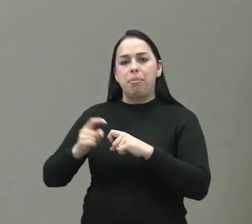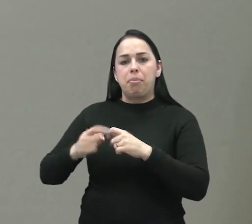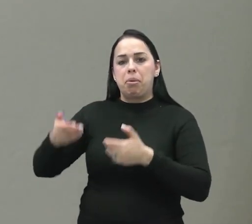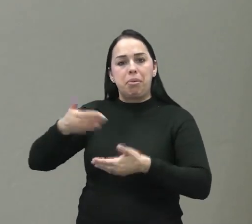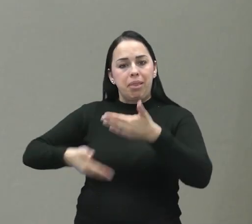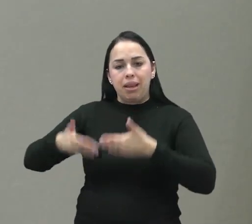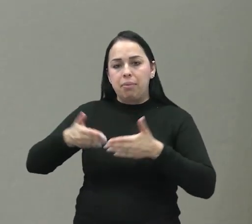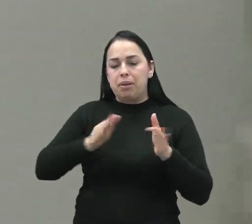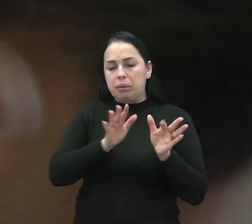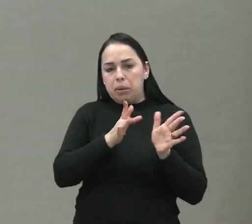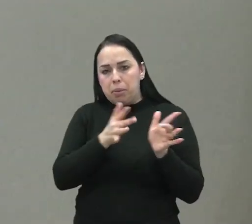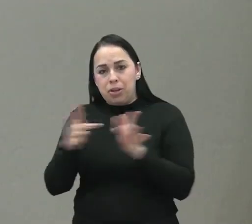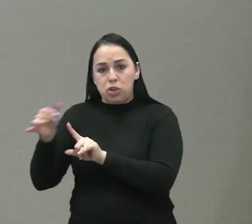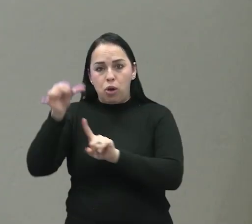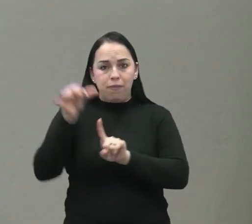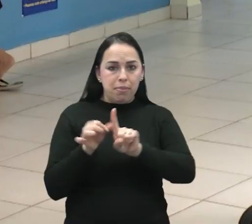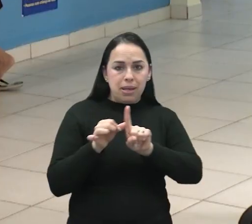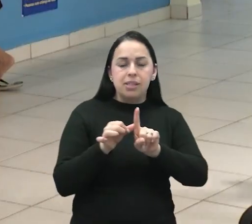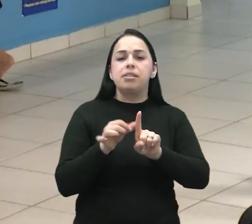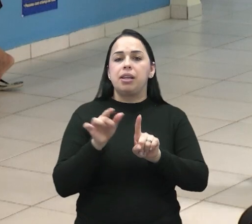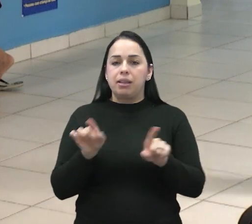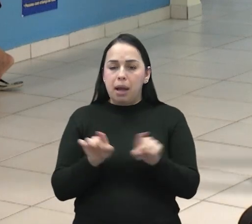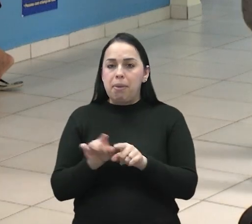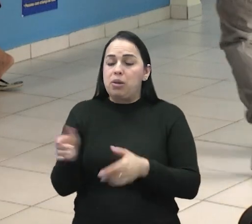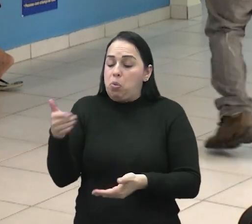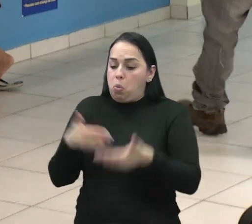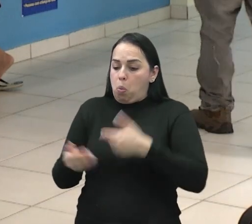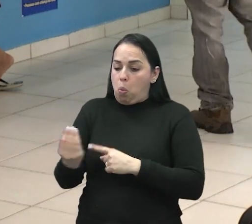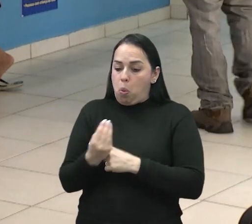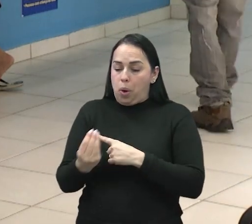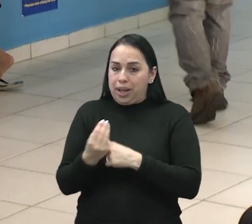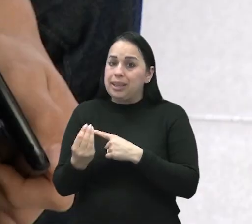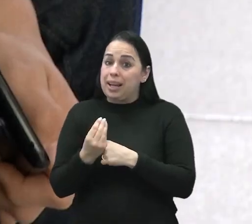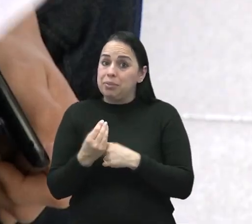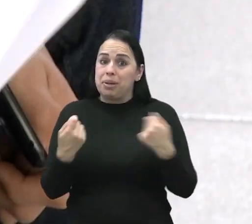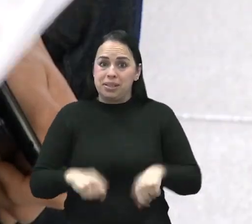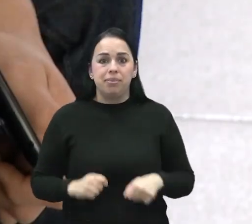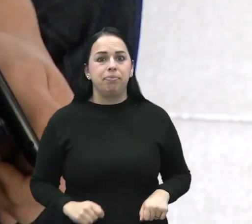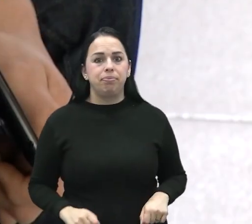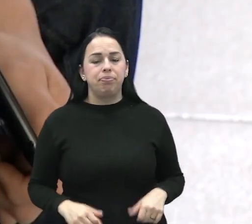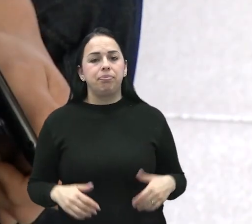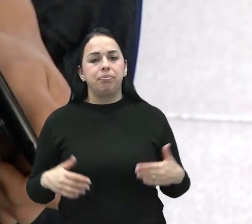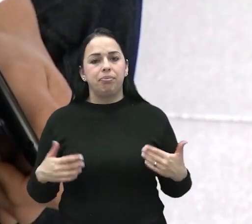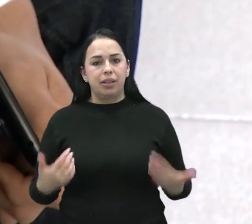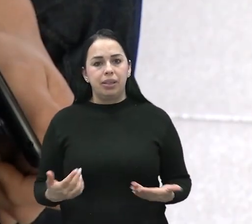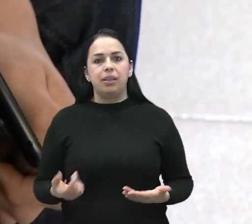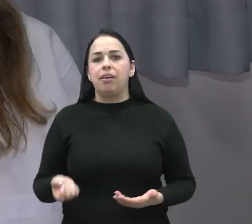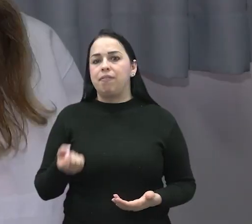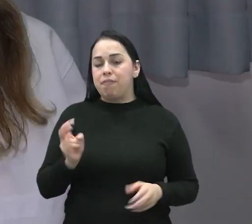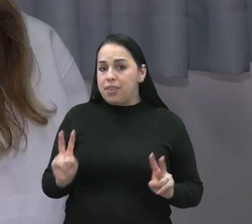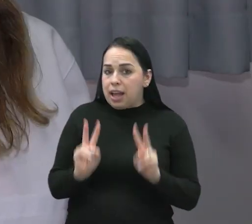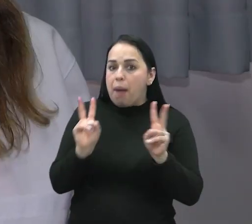o acompanhamento pré-natal é fundamental e deve ser feito com ainda mais cuidados quando ocorre após os 40